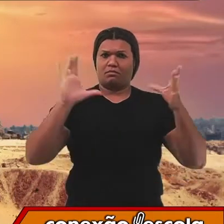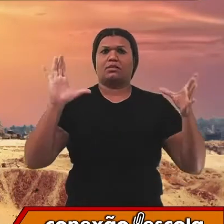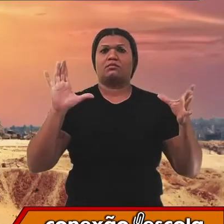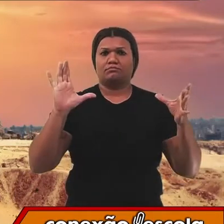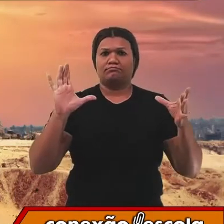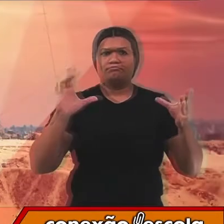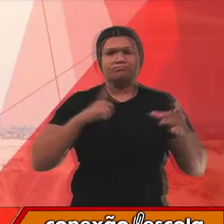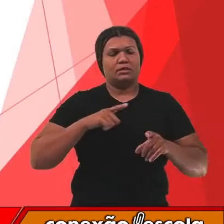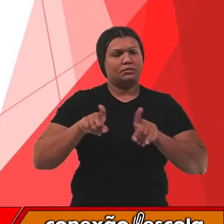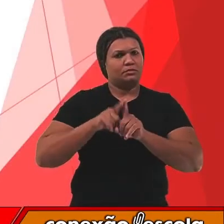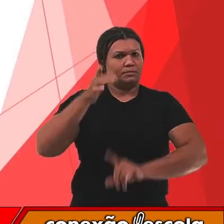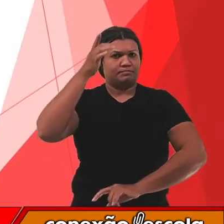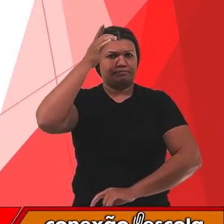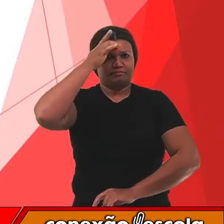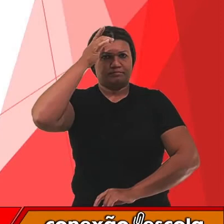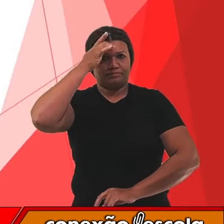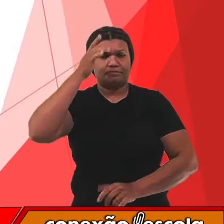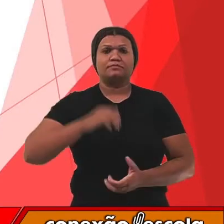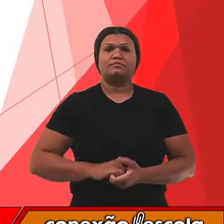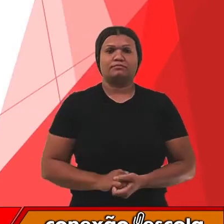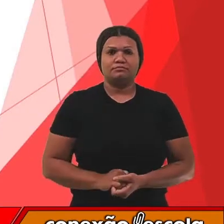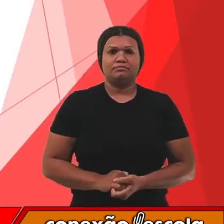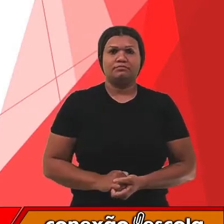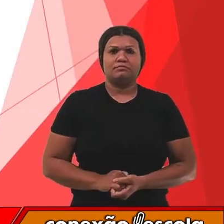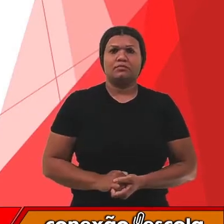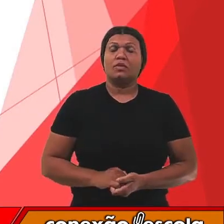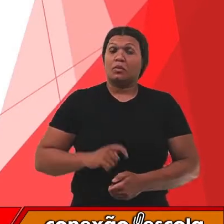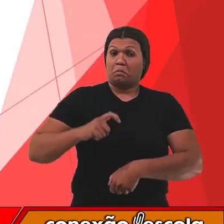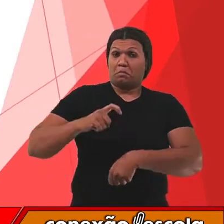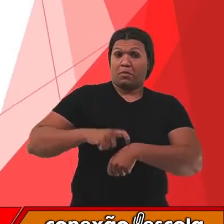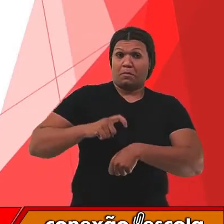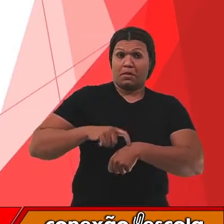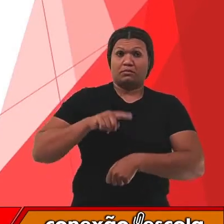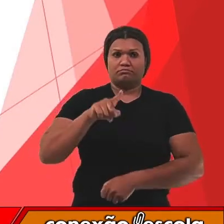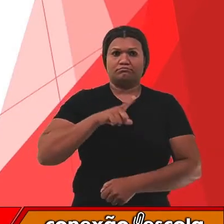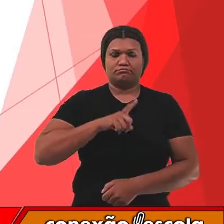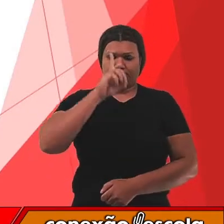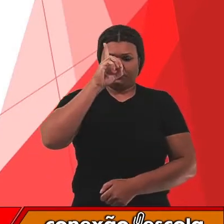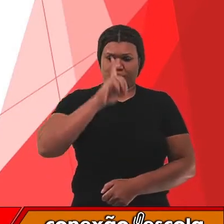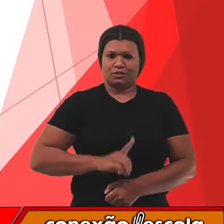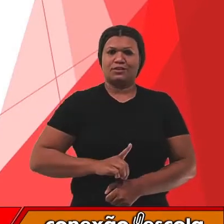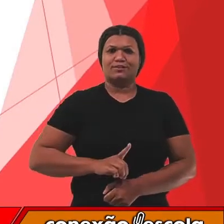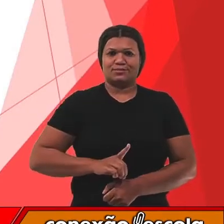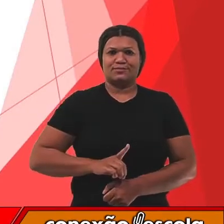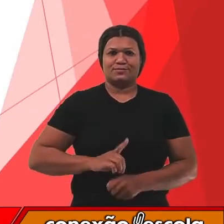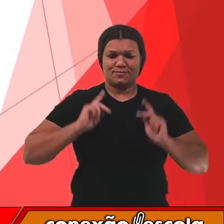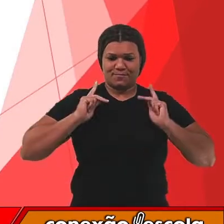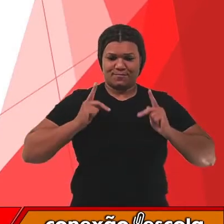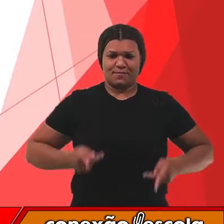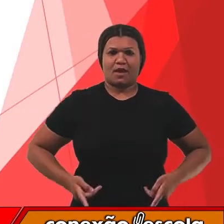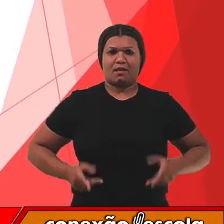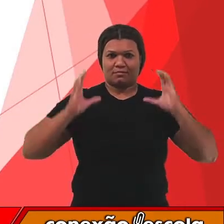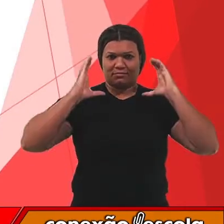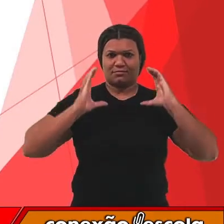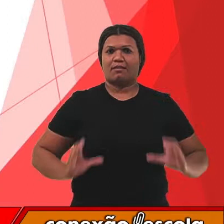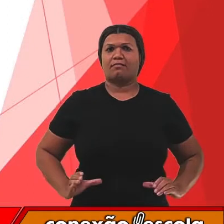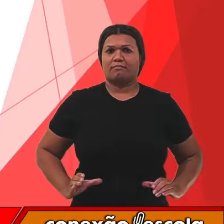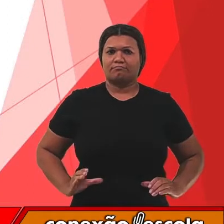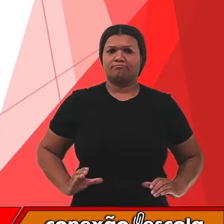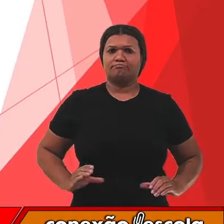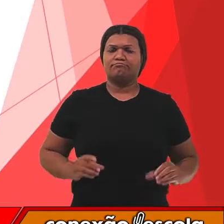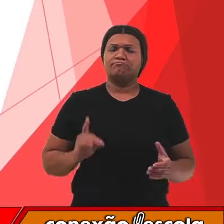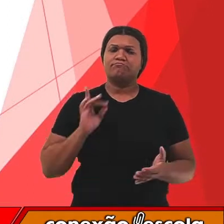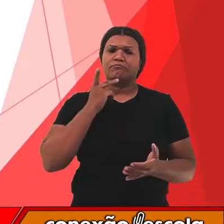racional. Quando a Declaração dos Direitos do Homem e do Cidadão